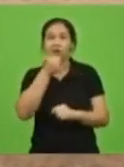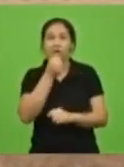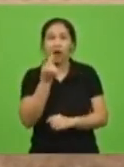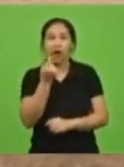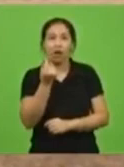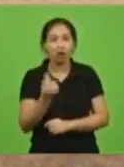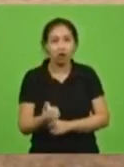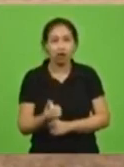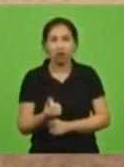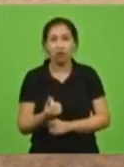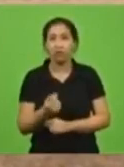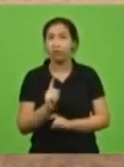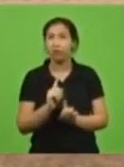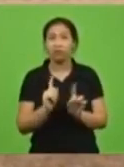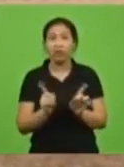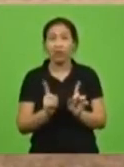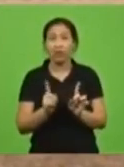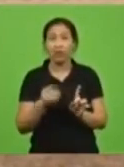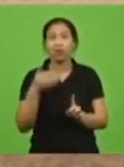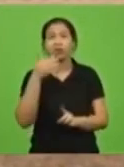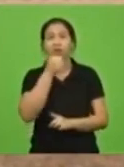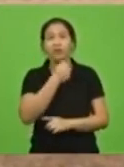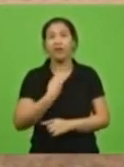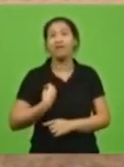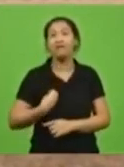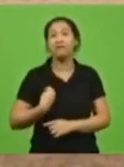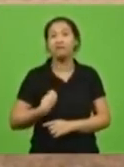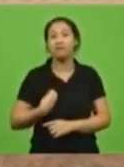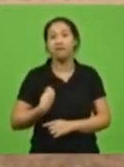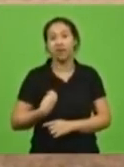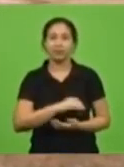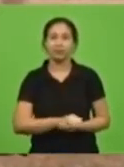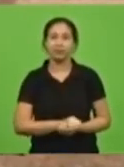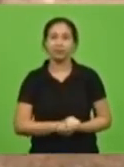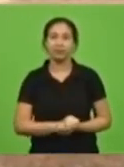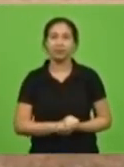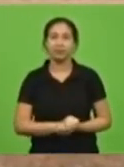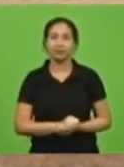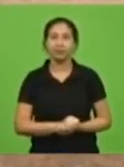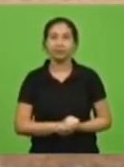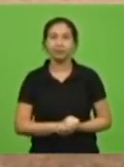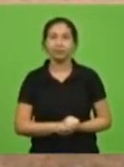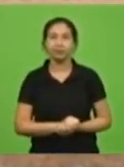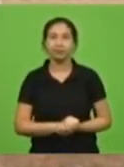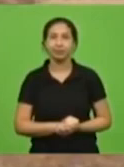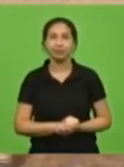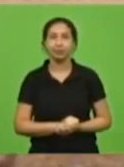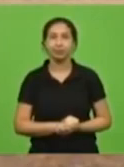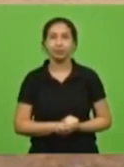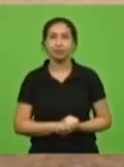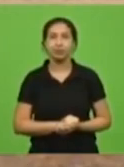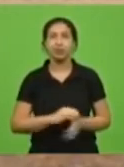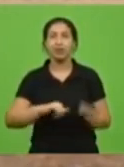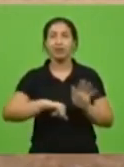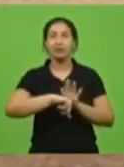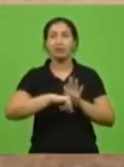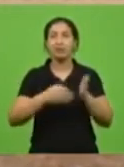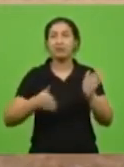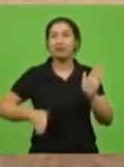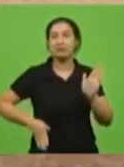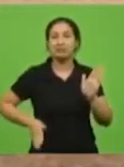a prioridade é salvar a vida das pessoas. Bandidos armados com .50,